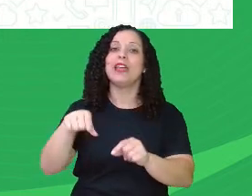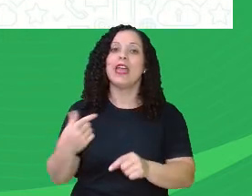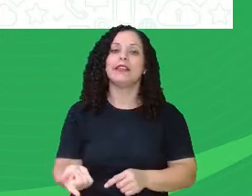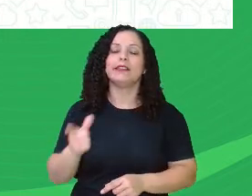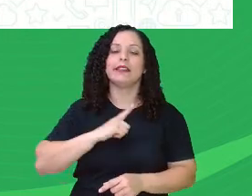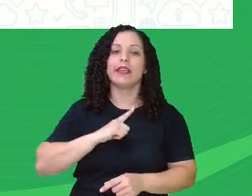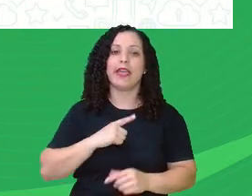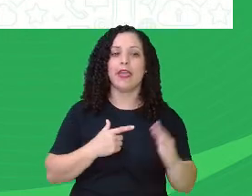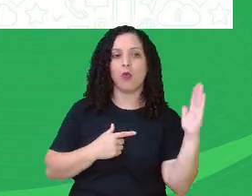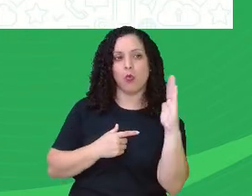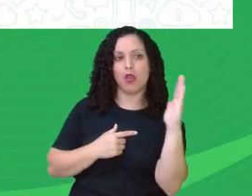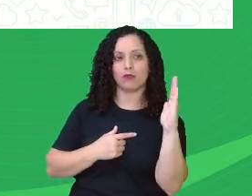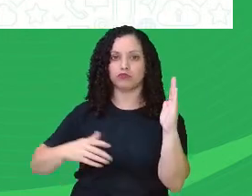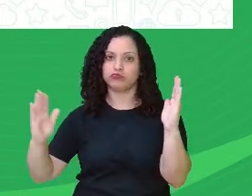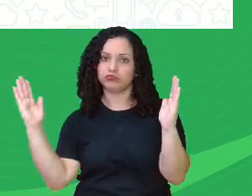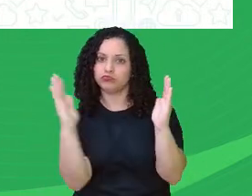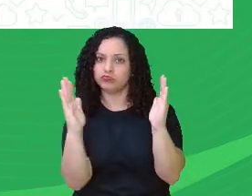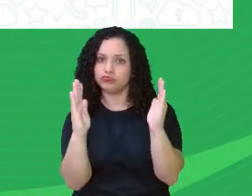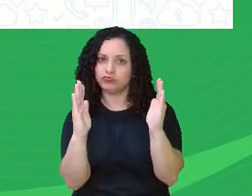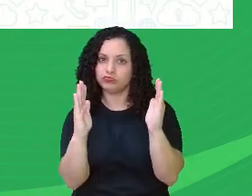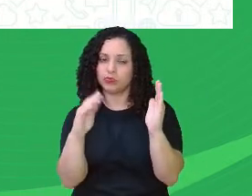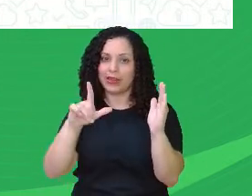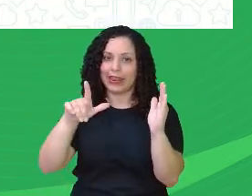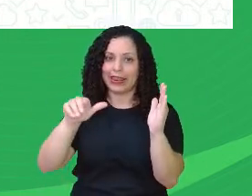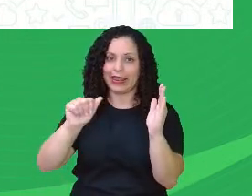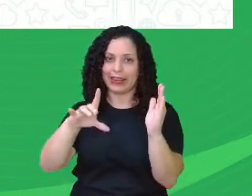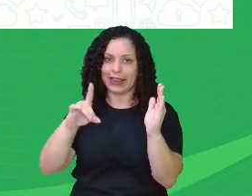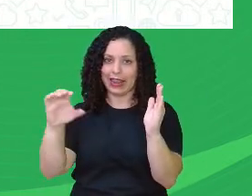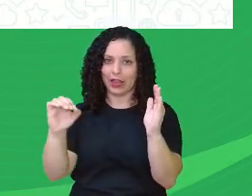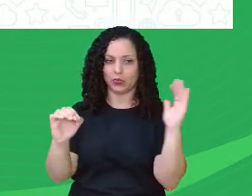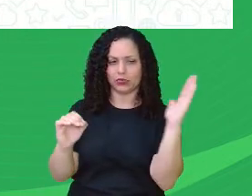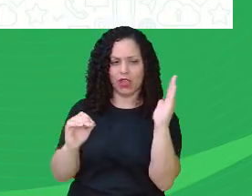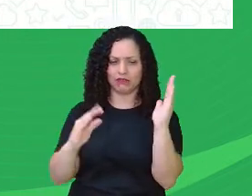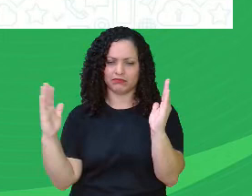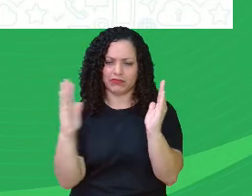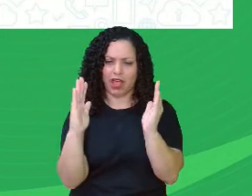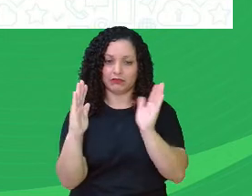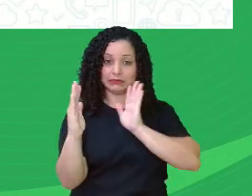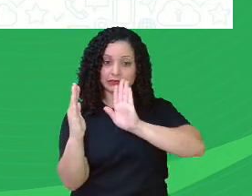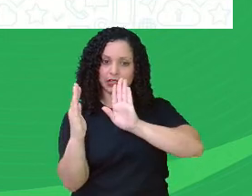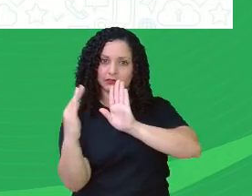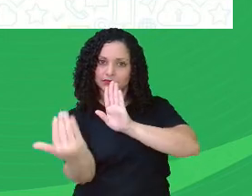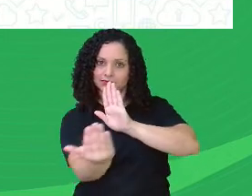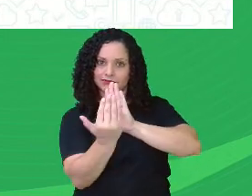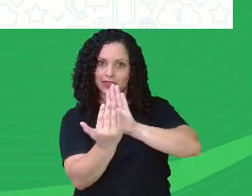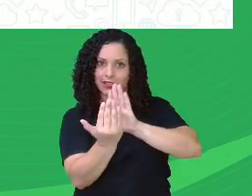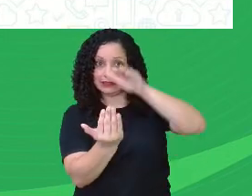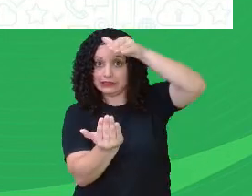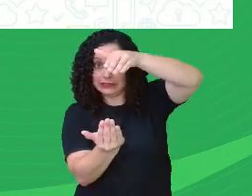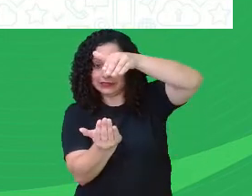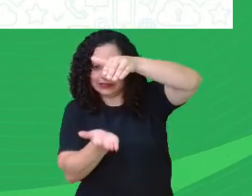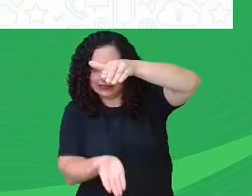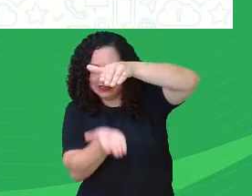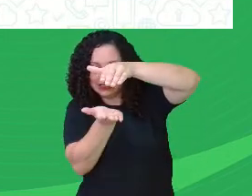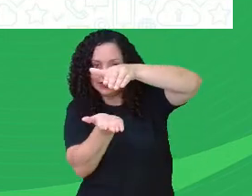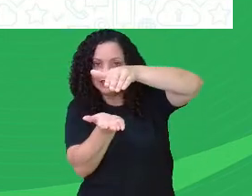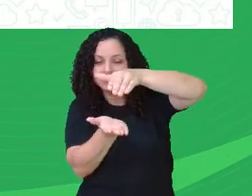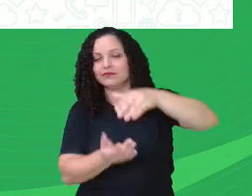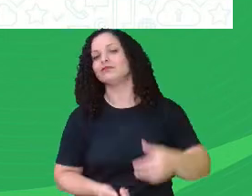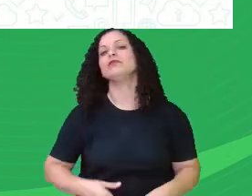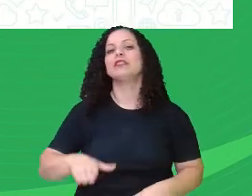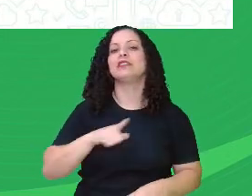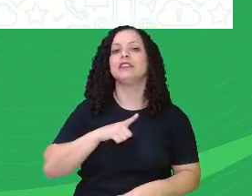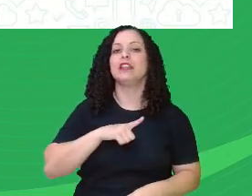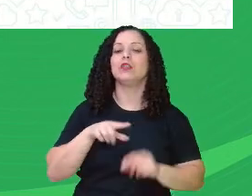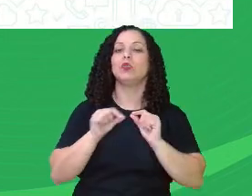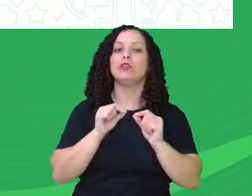da figura, só que na figura 3D. Então, aquele ladinho a gente chama de aresta. Então, isso quer dizer que eu vou ter um cubo em que minha